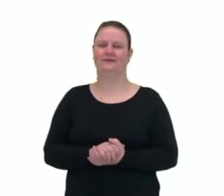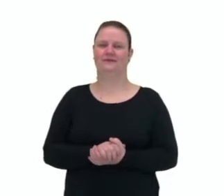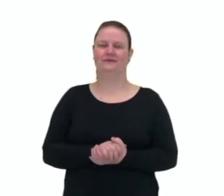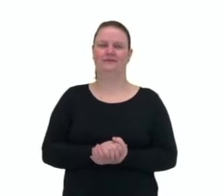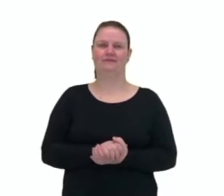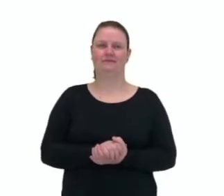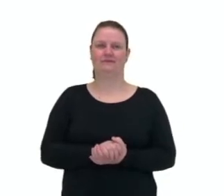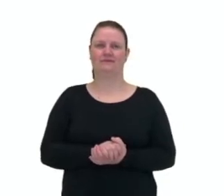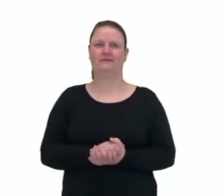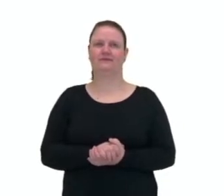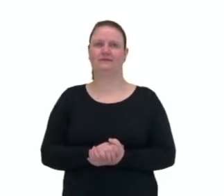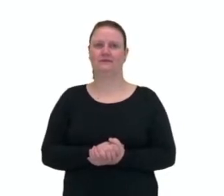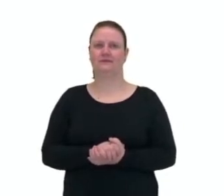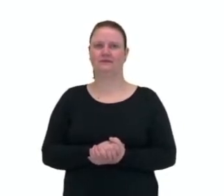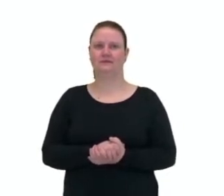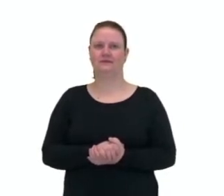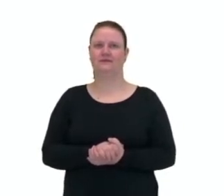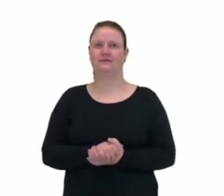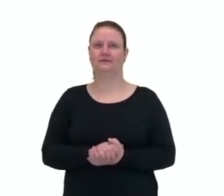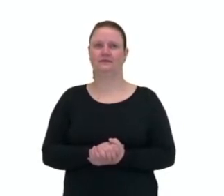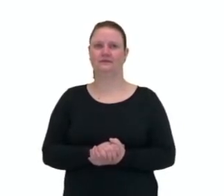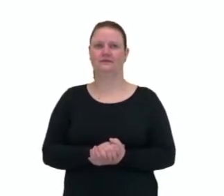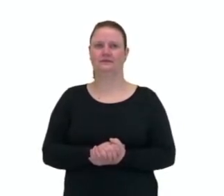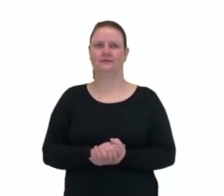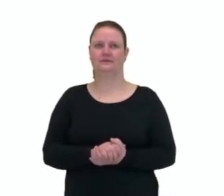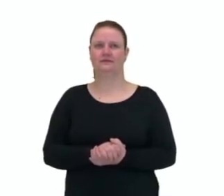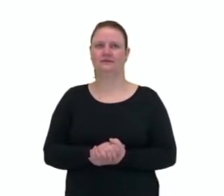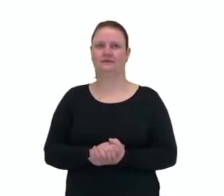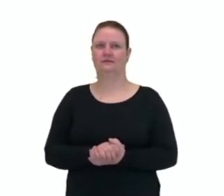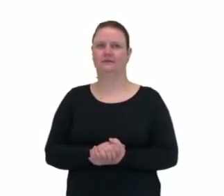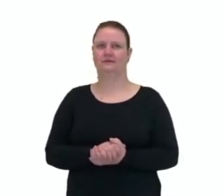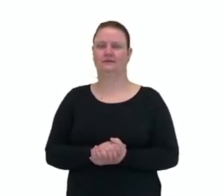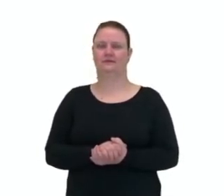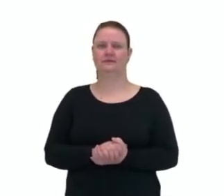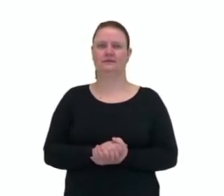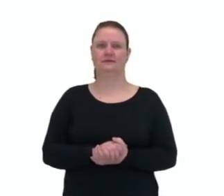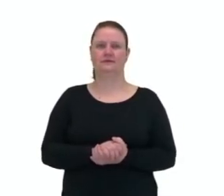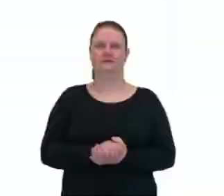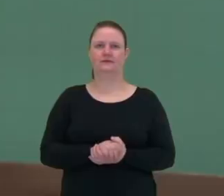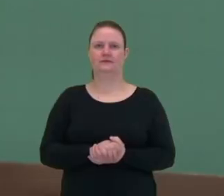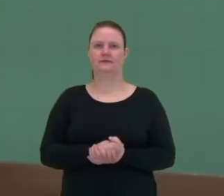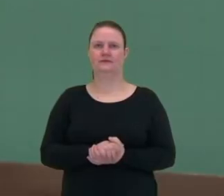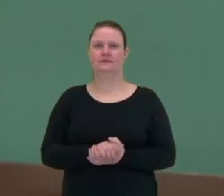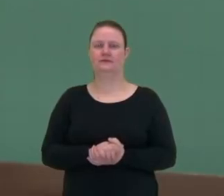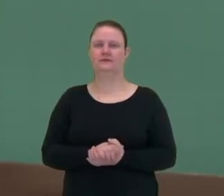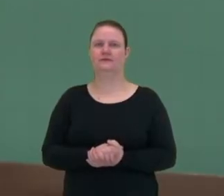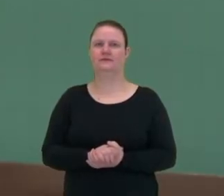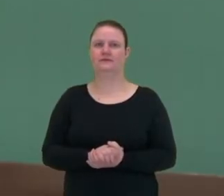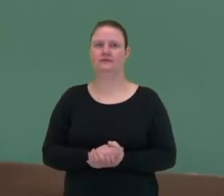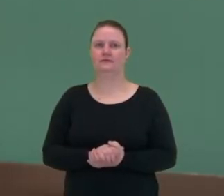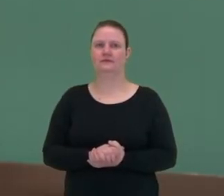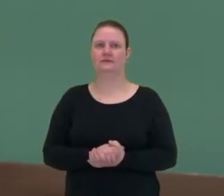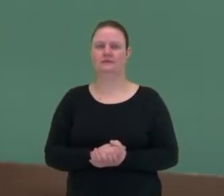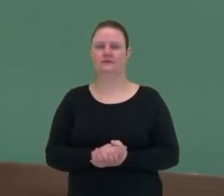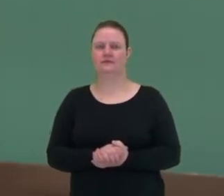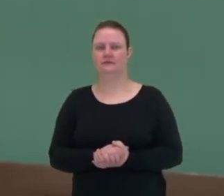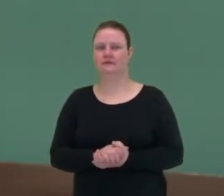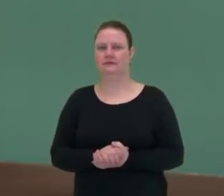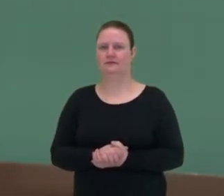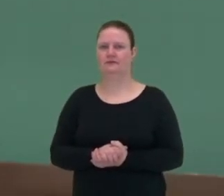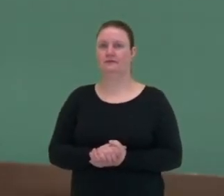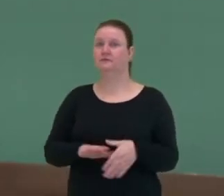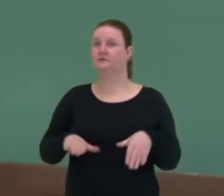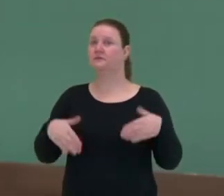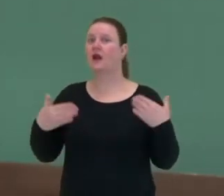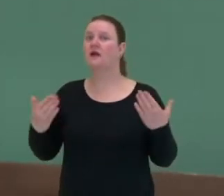esclerose, com disfunções nas articulações, problemas na coluna e múltiplas